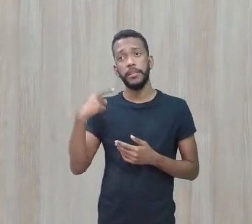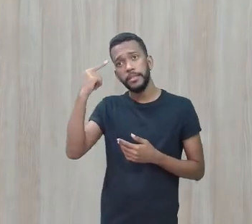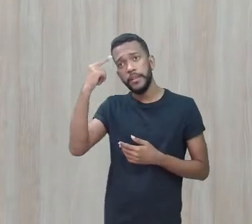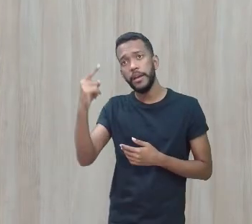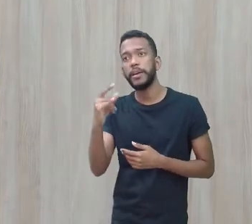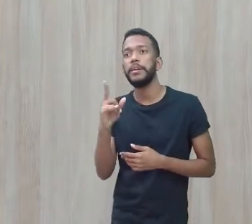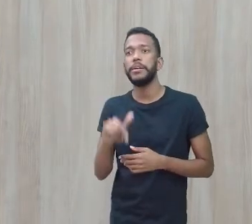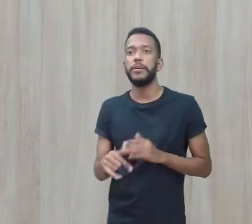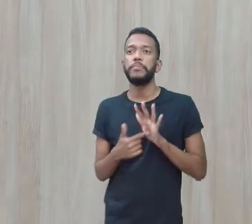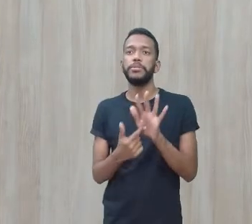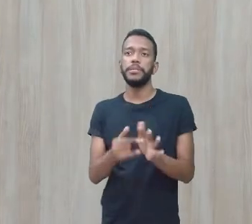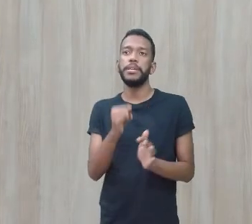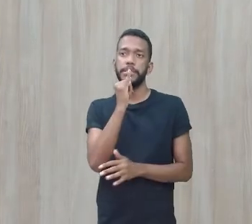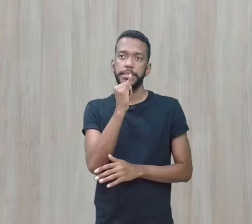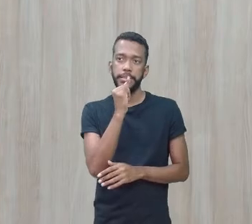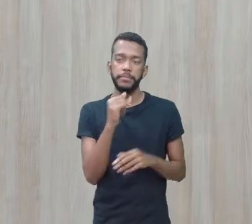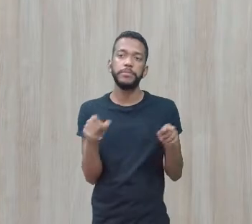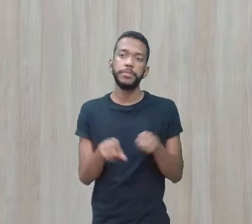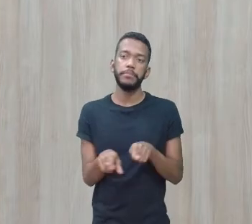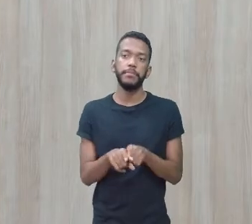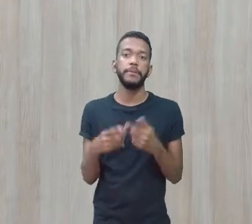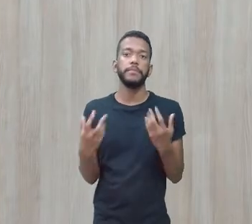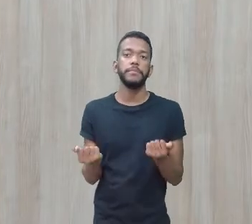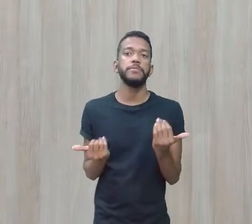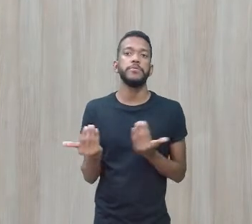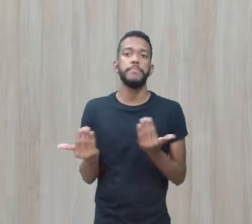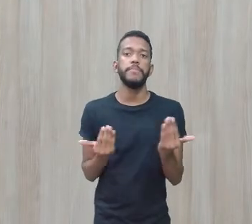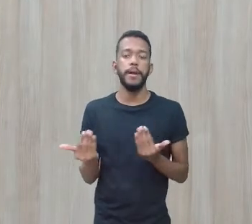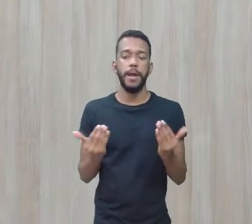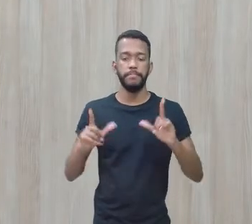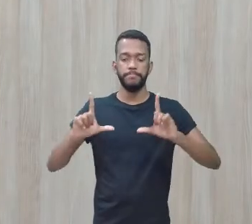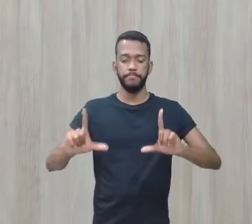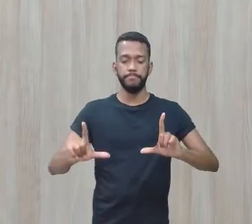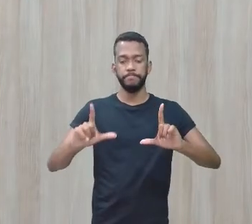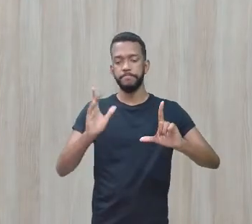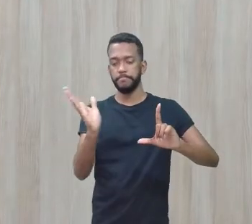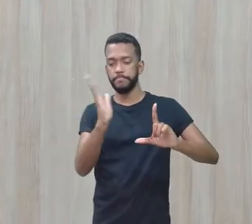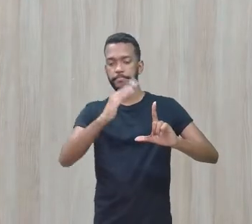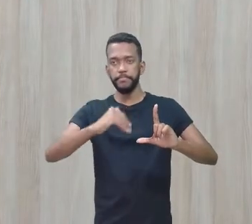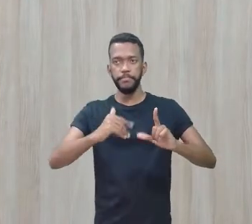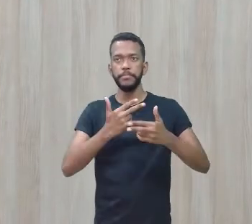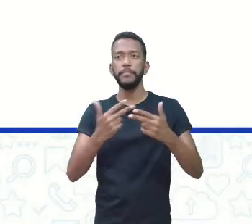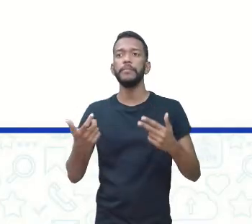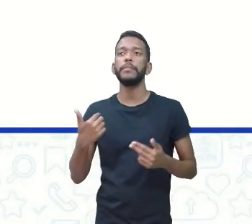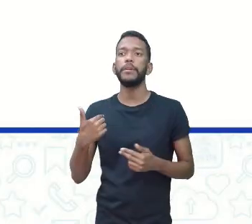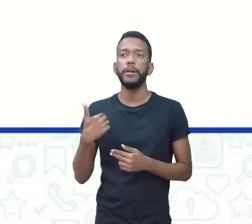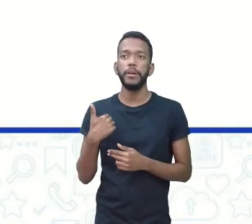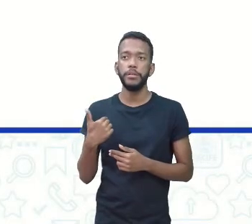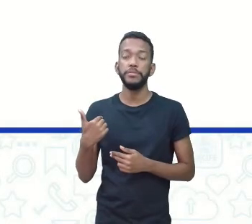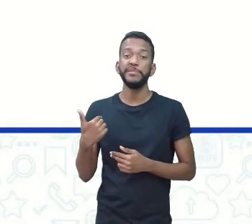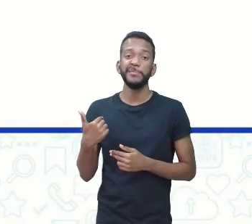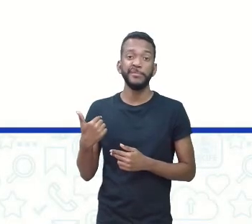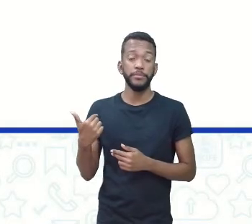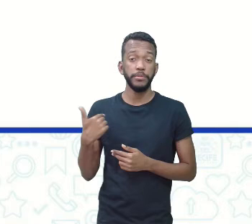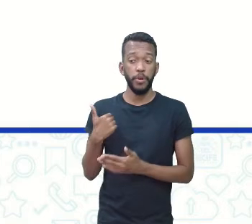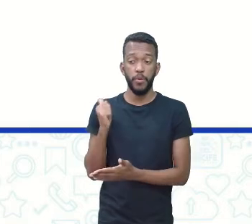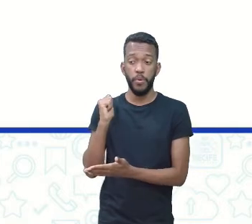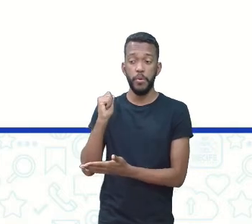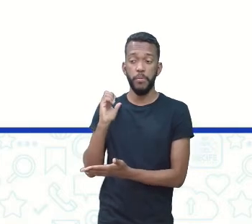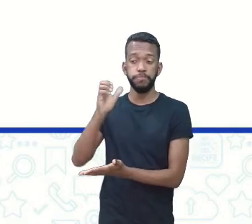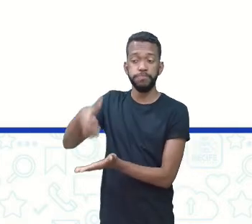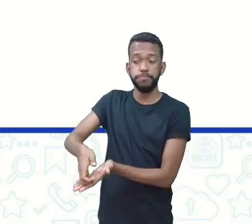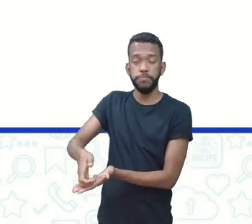um exemplo para a gente poder fazer essa comparação de parte e todo, né? Então, ó, do celular que comprei, já paguei 7 de